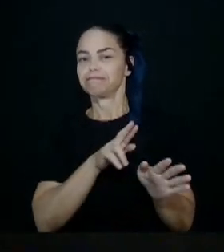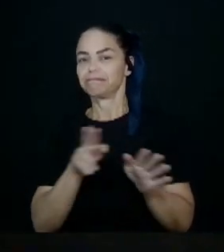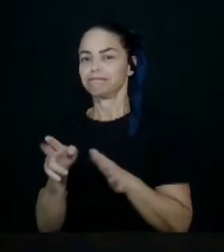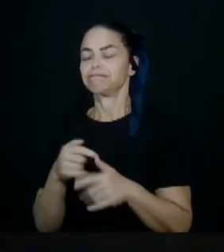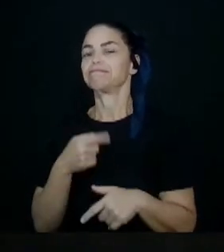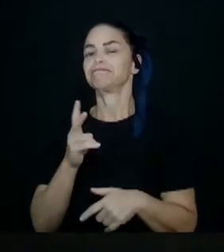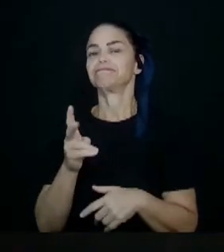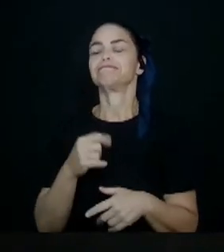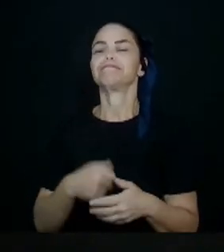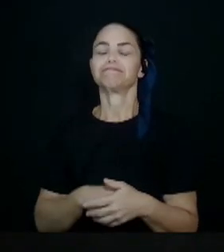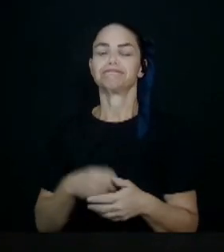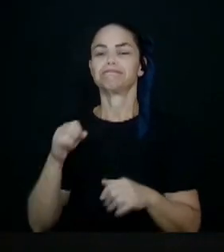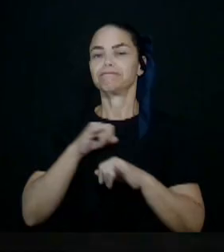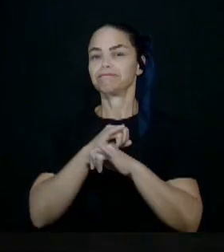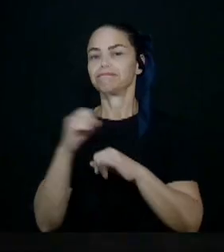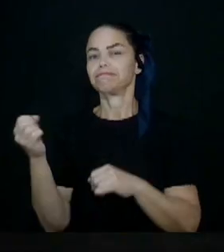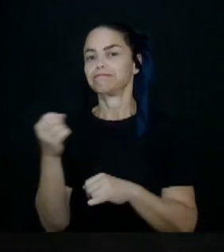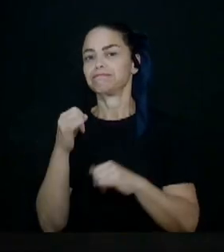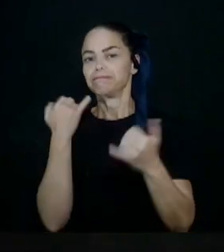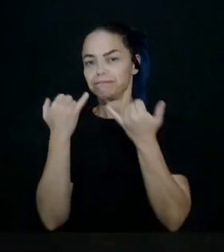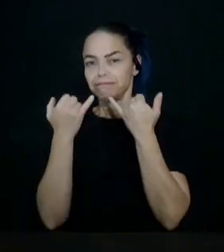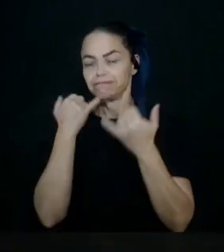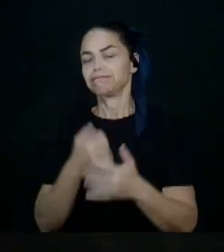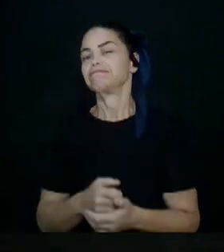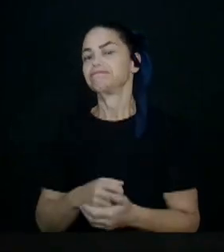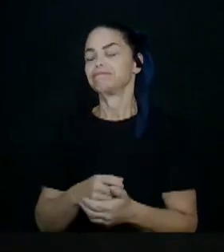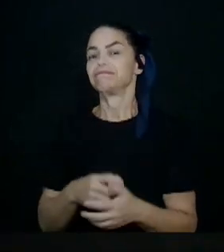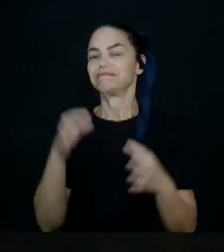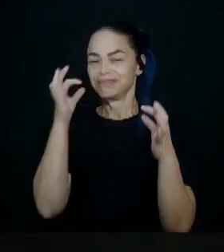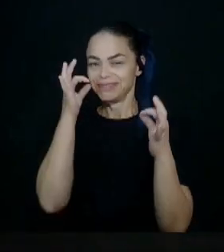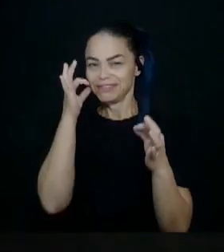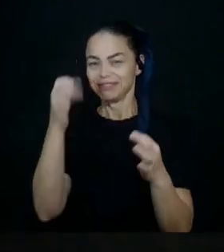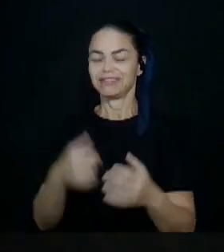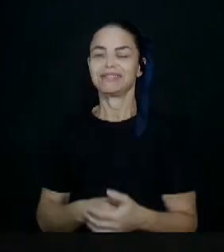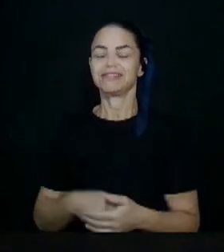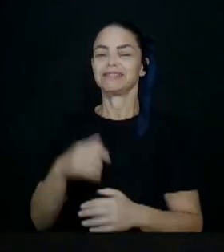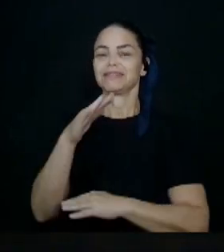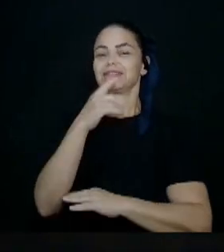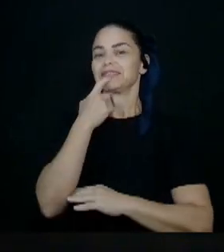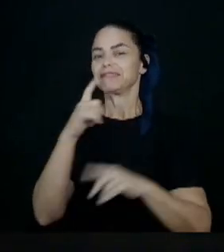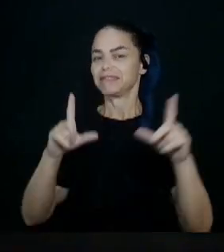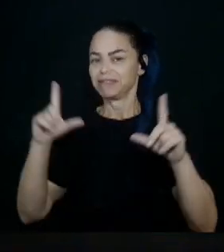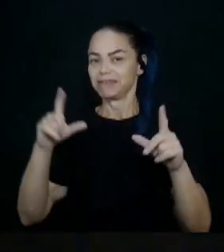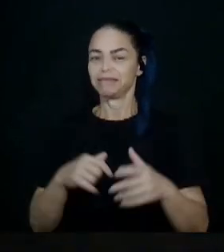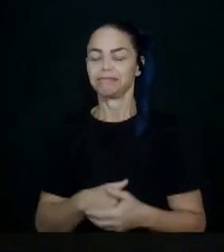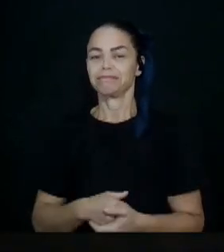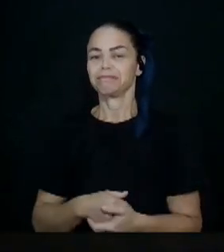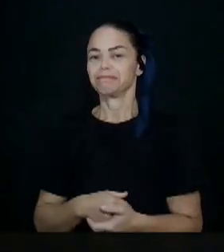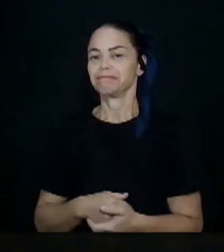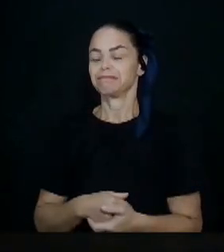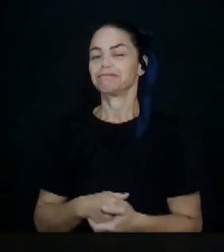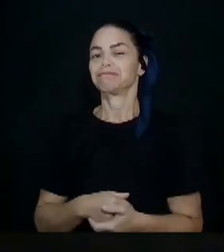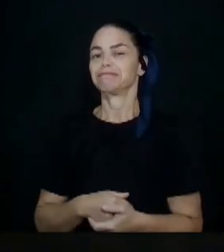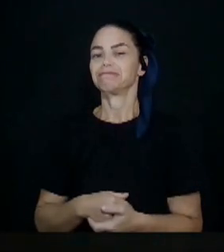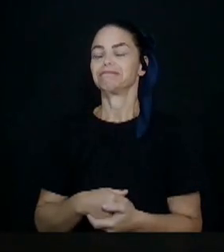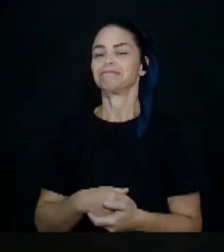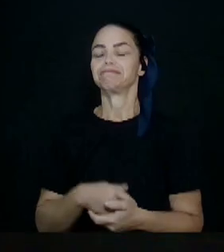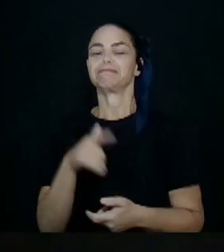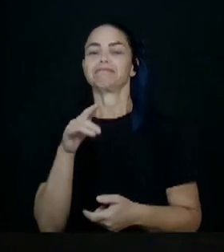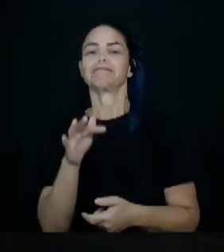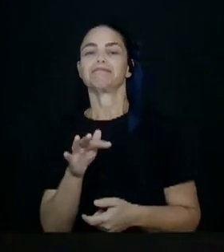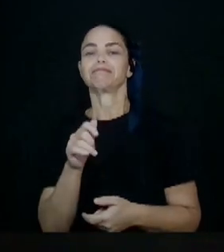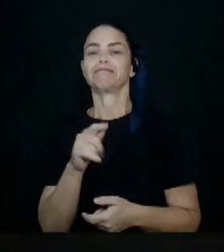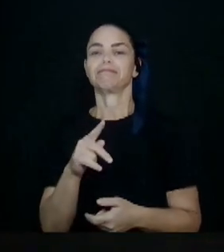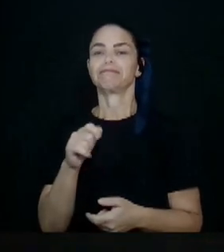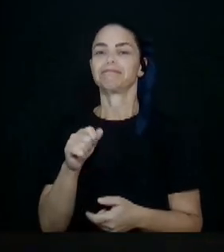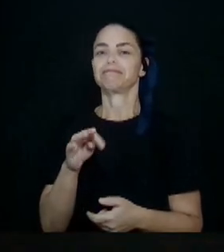atualizando e informando você que está ligadinho aqui na TV Câmara Campinas. Vamos lá! Efeito Pateta, gente. Estúdio Câmara ao vivo.